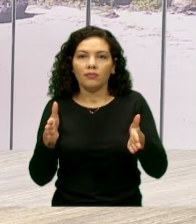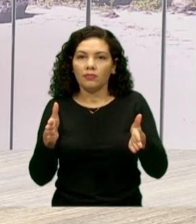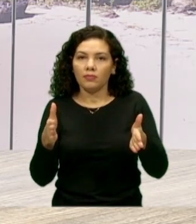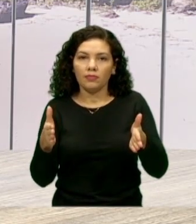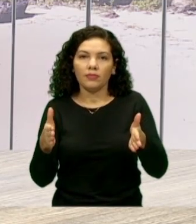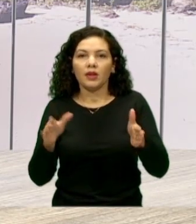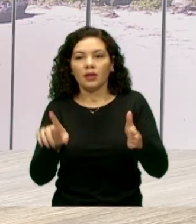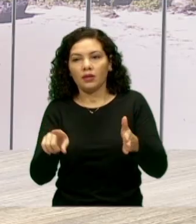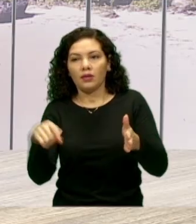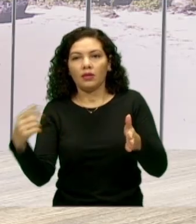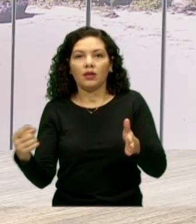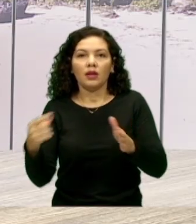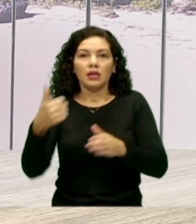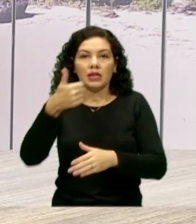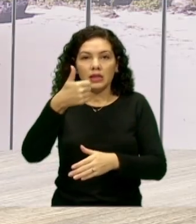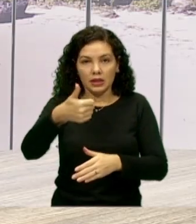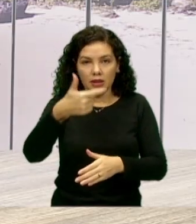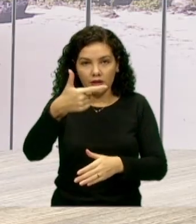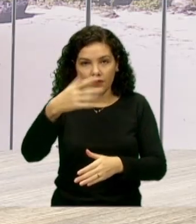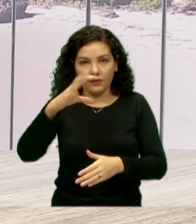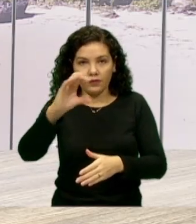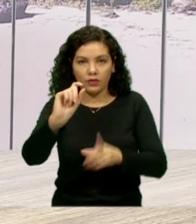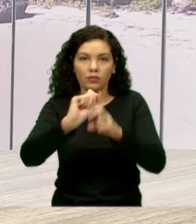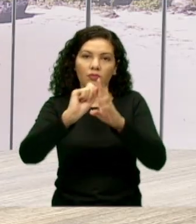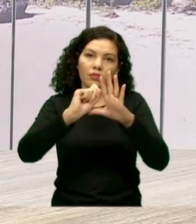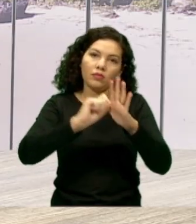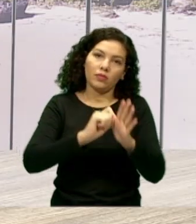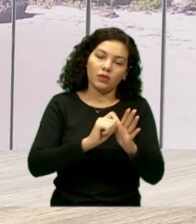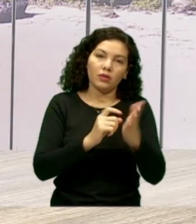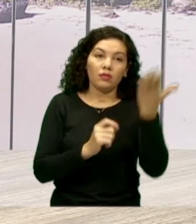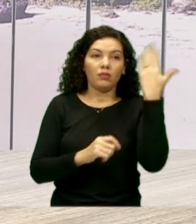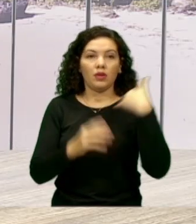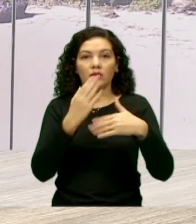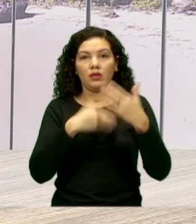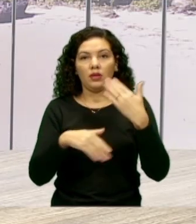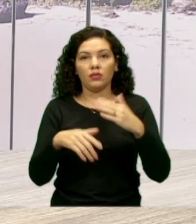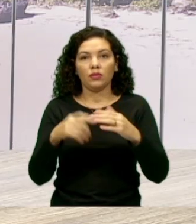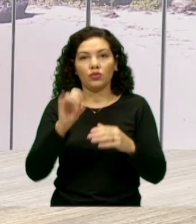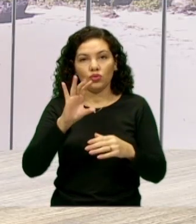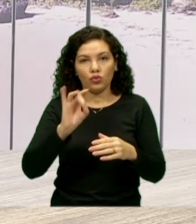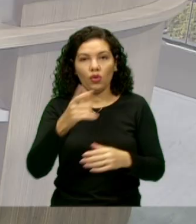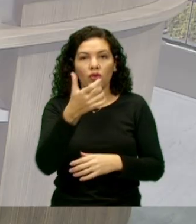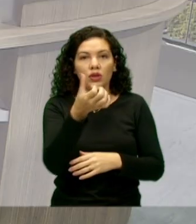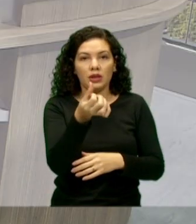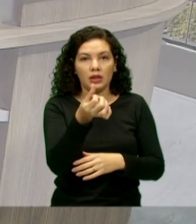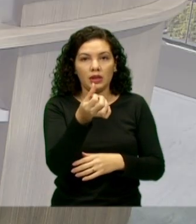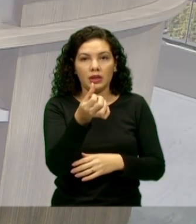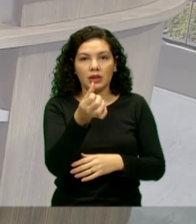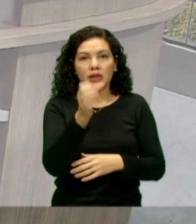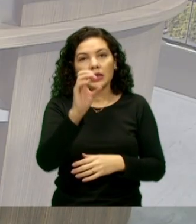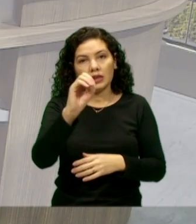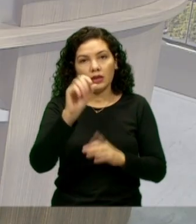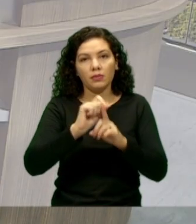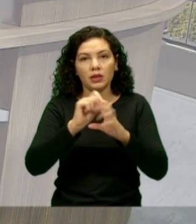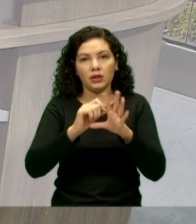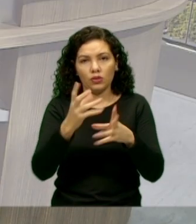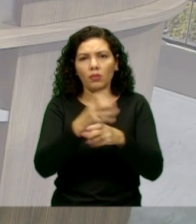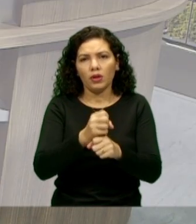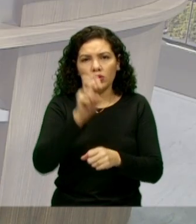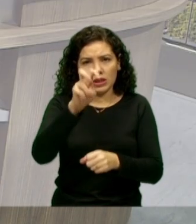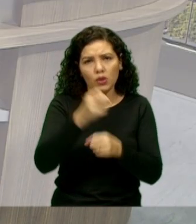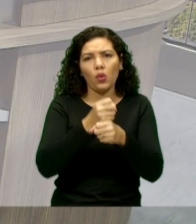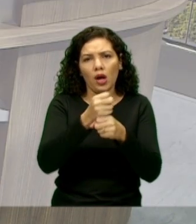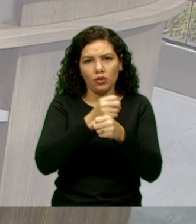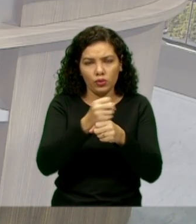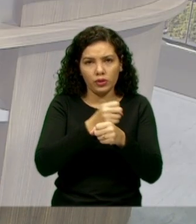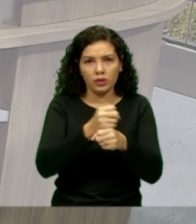em 120 meses. A anterior era só 60 meses. A anterior era só 5 anos, né? Só 5 anos. E